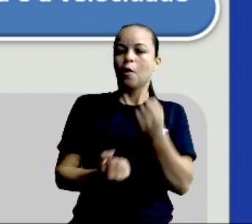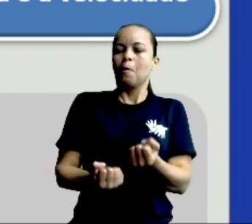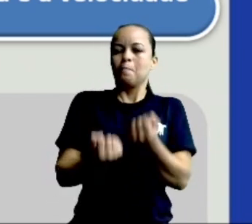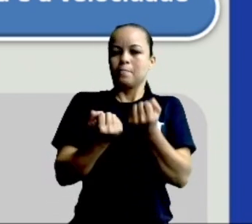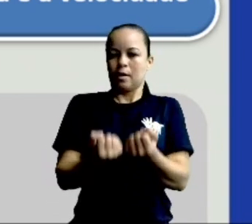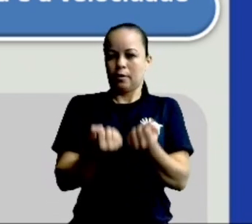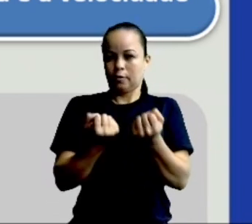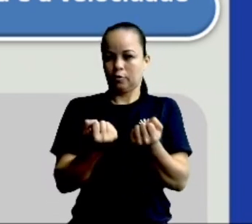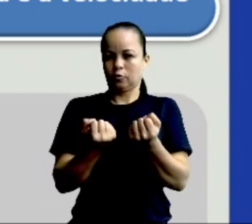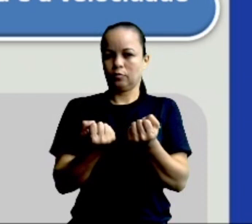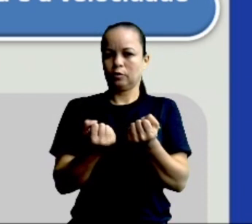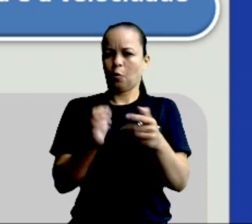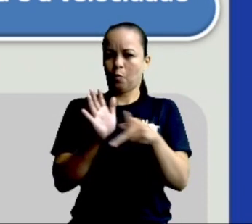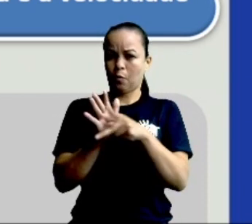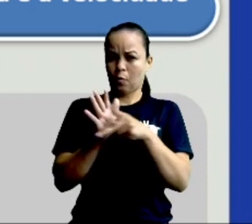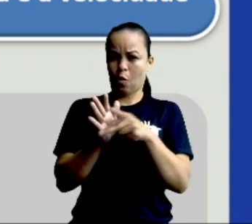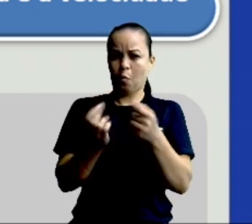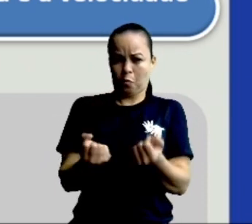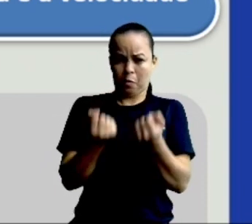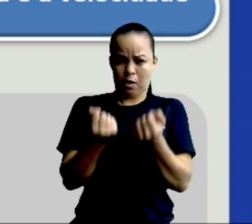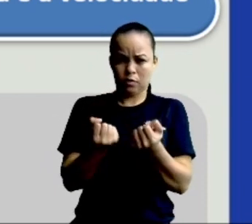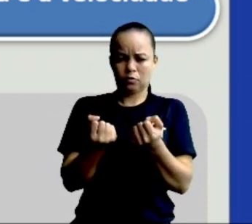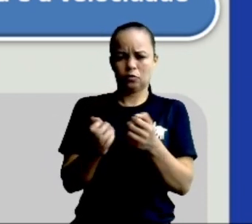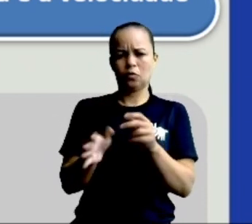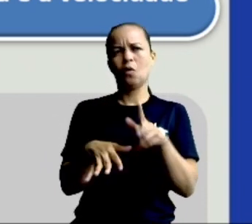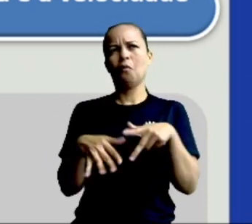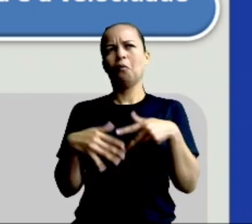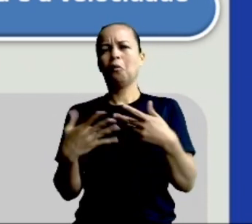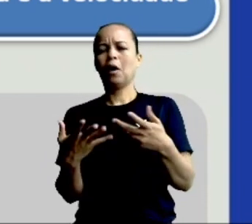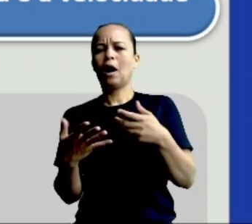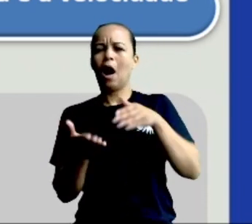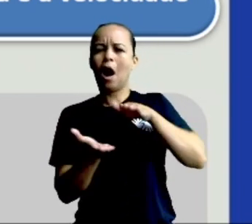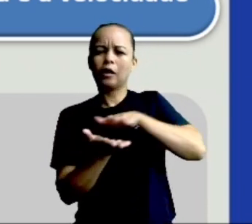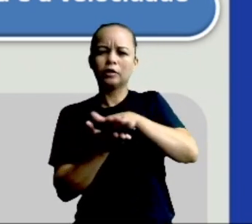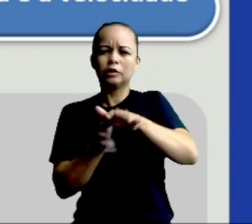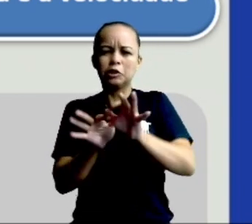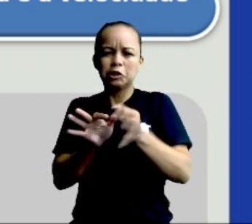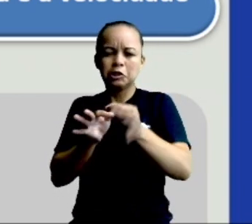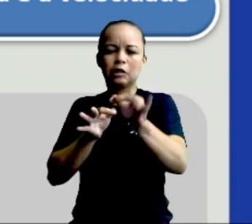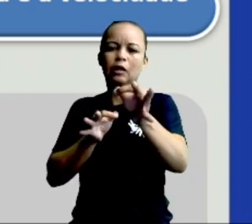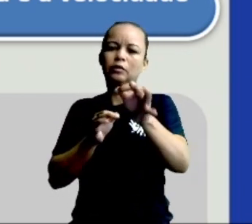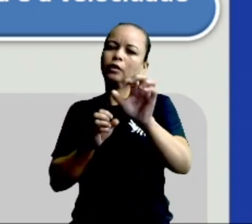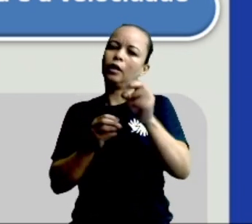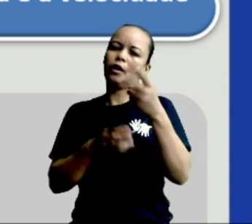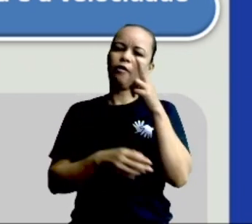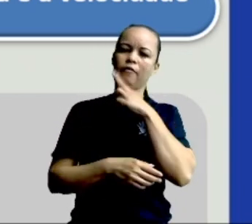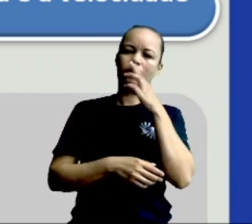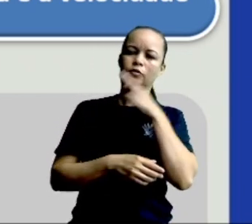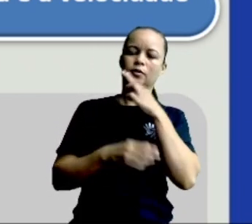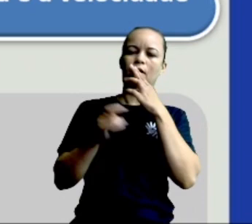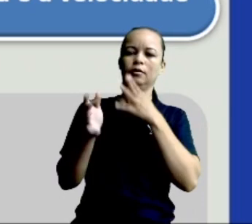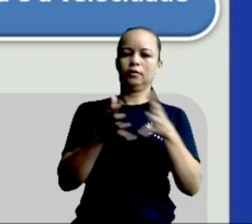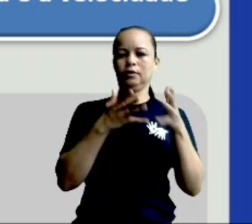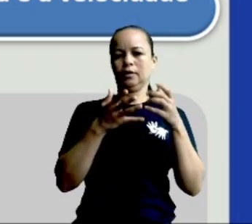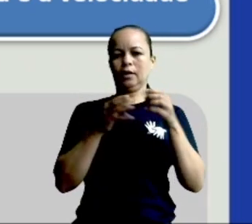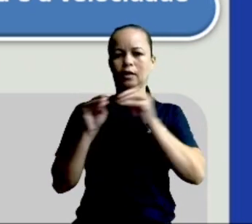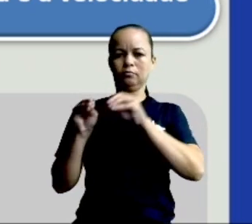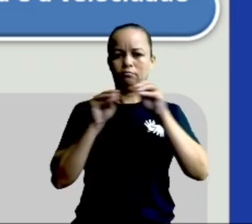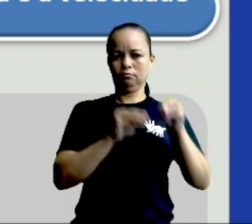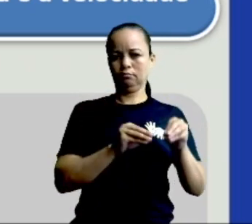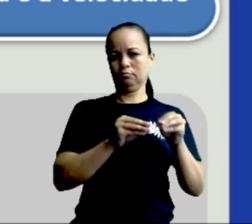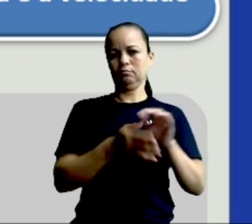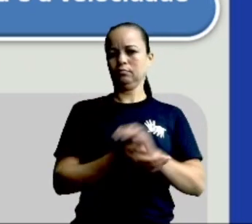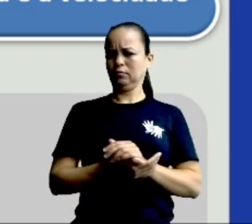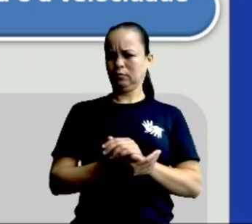peso, são o próprio peso, a distância e a velocidade em que ela desloca. Gente, em